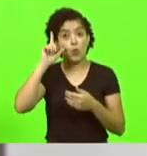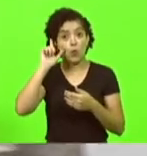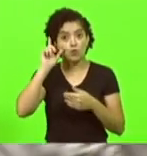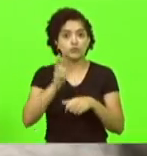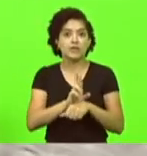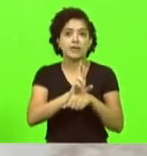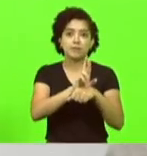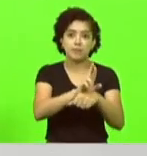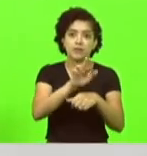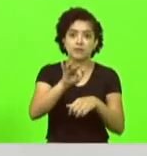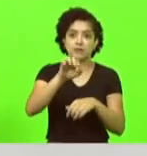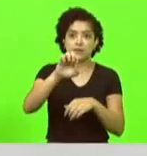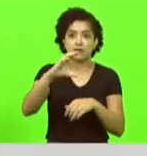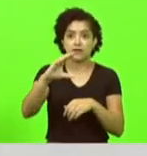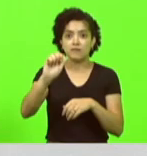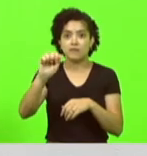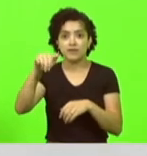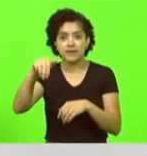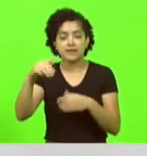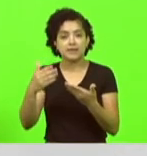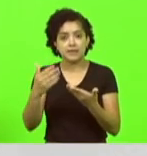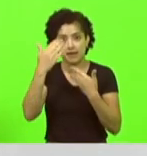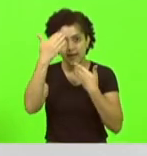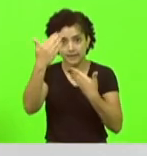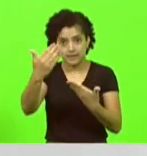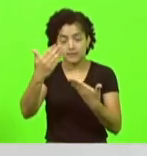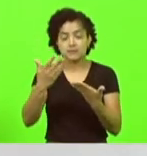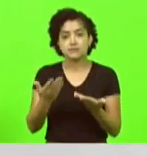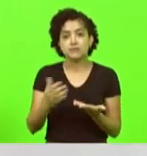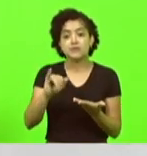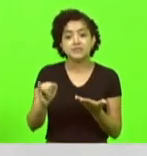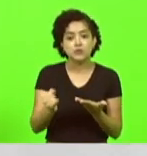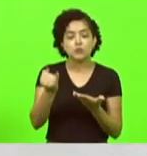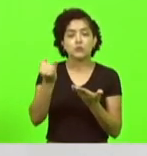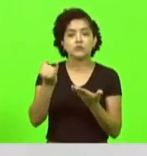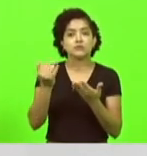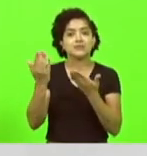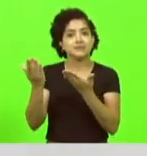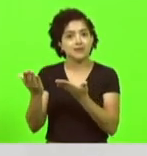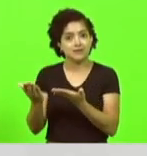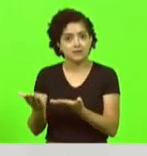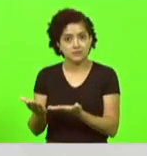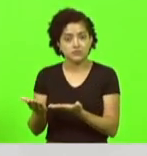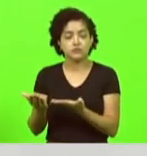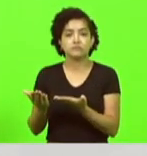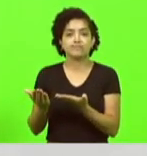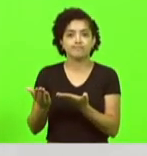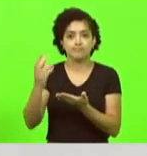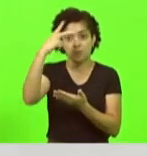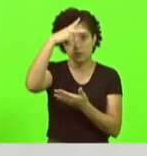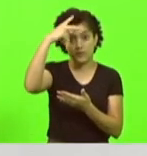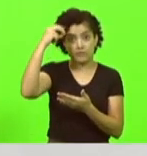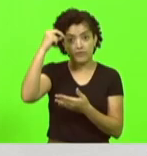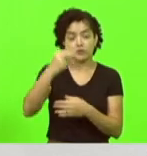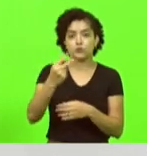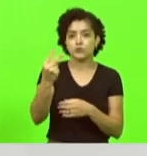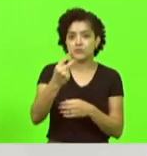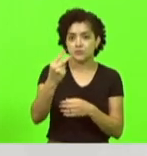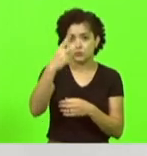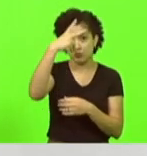representantes da fecam aqui agradecendo por esta oportunidade que faz com que o prefeito ou vice-prefeito